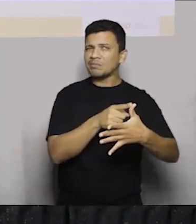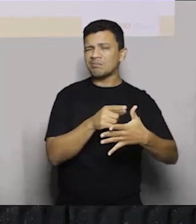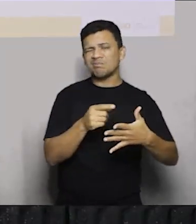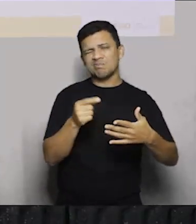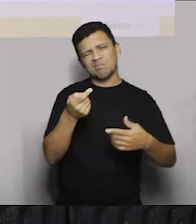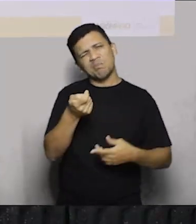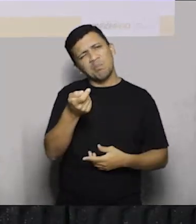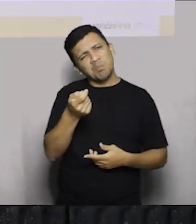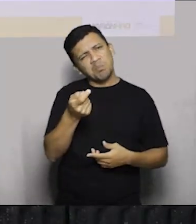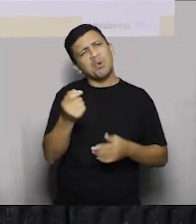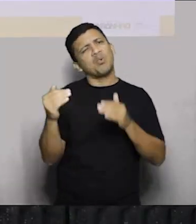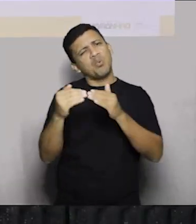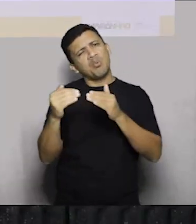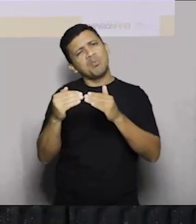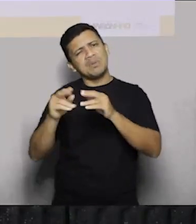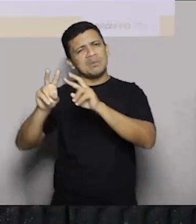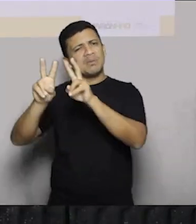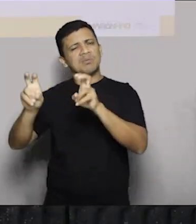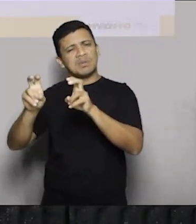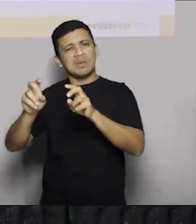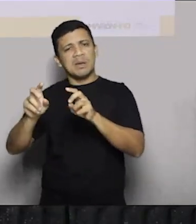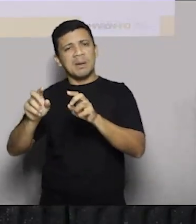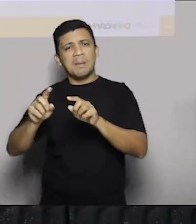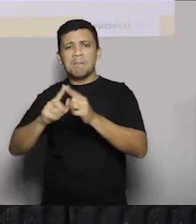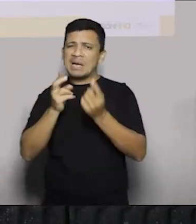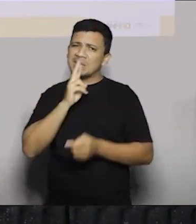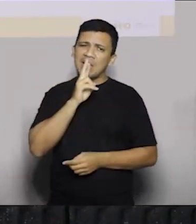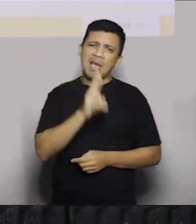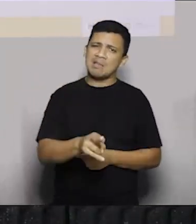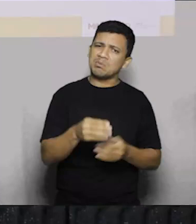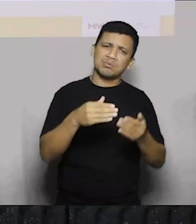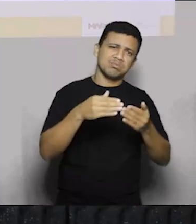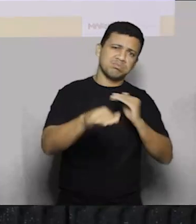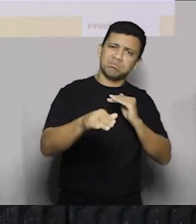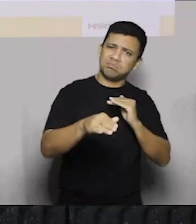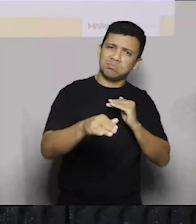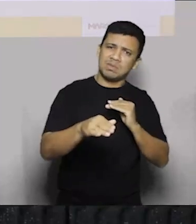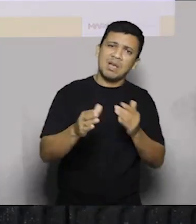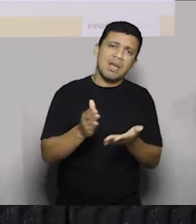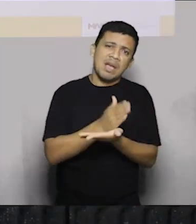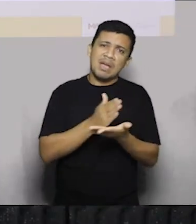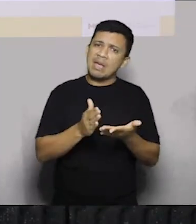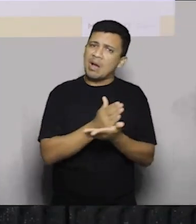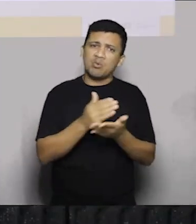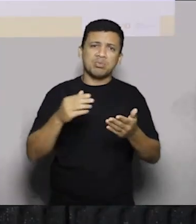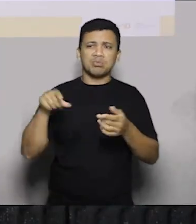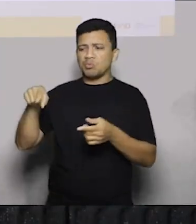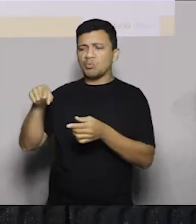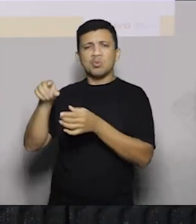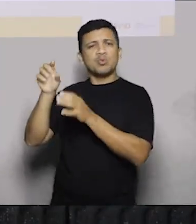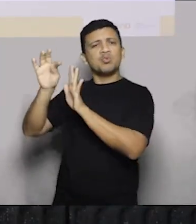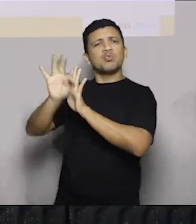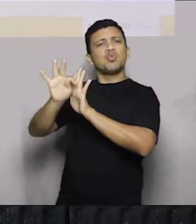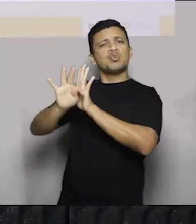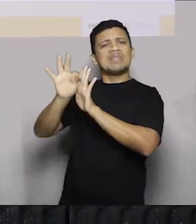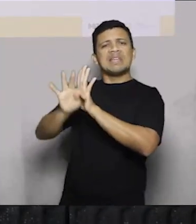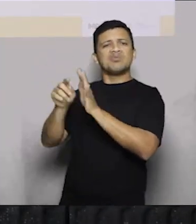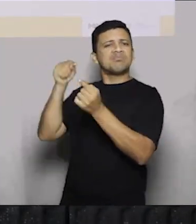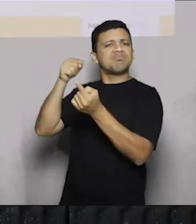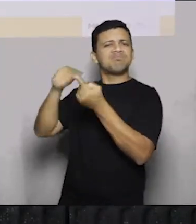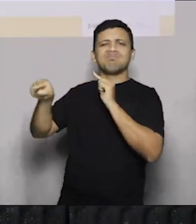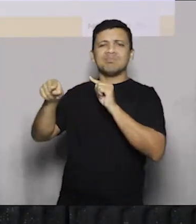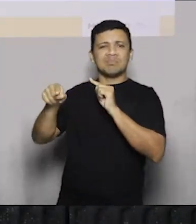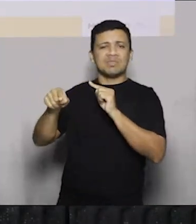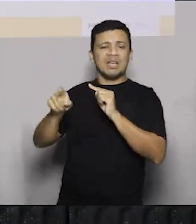tema, mas ela não responde à pergunta. Até porque ela traz uma coisa que não existe no que a gente leu no texto, que seria a diversidade